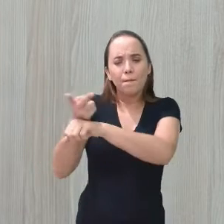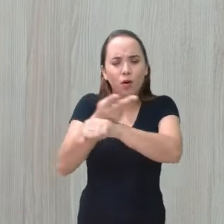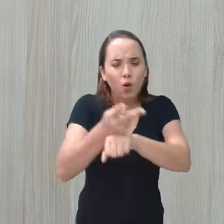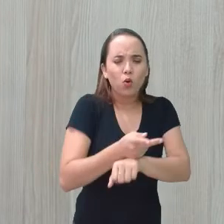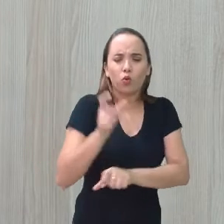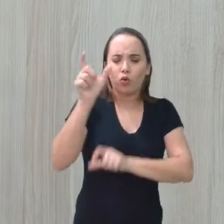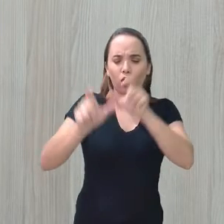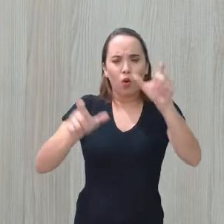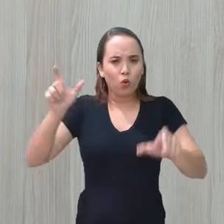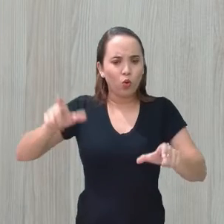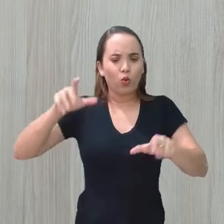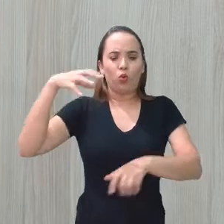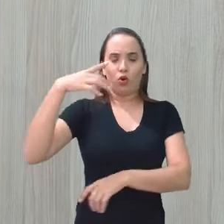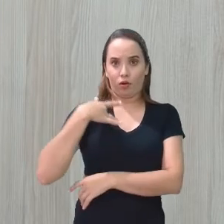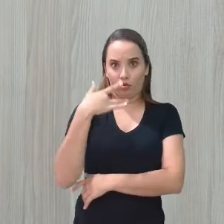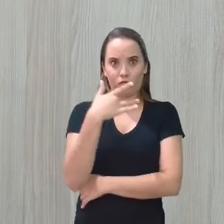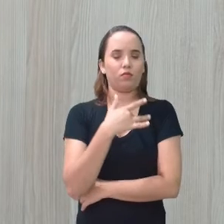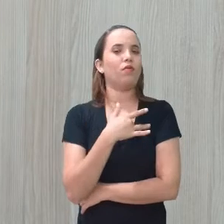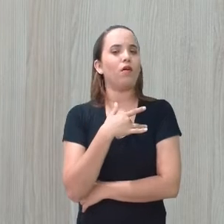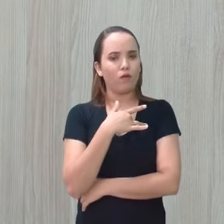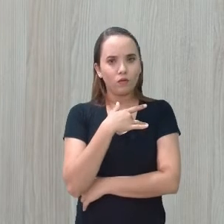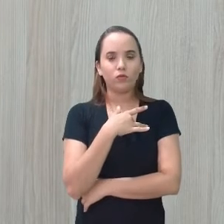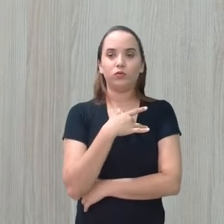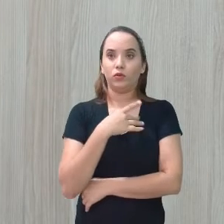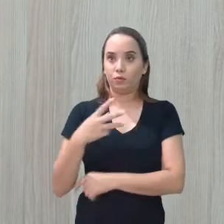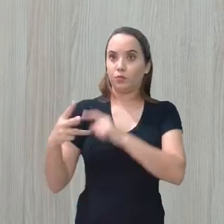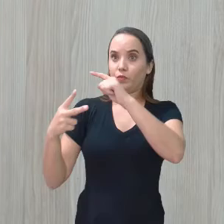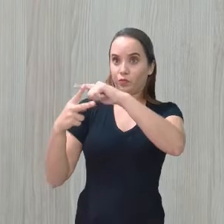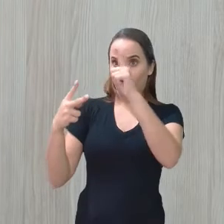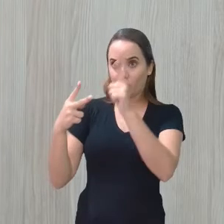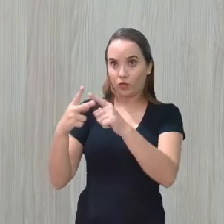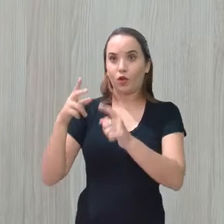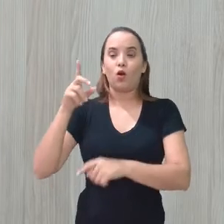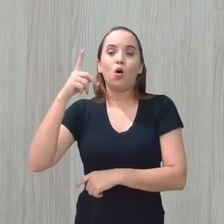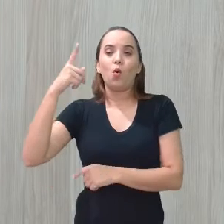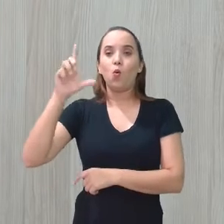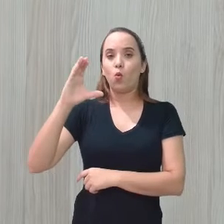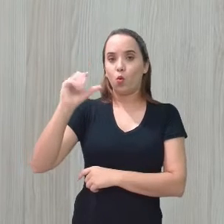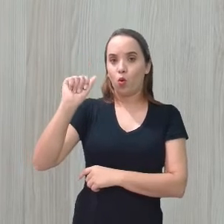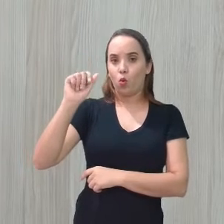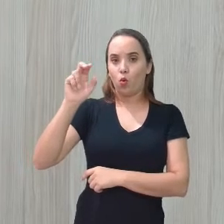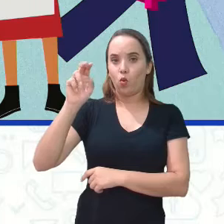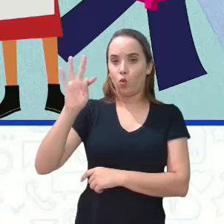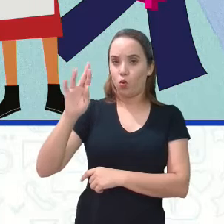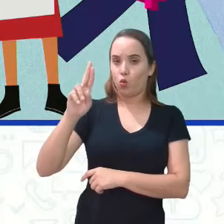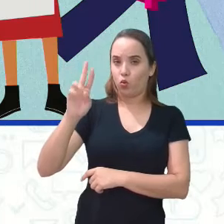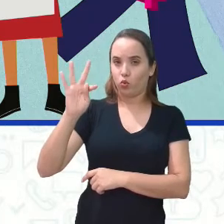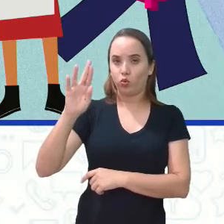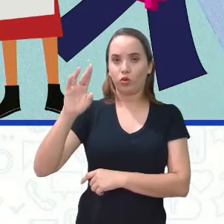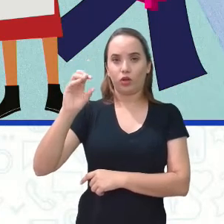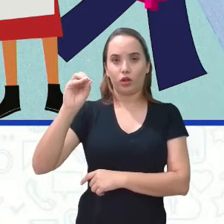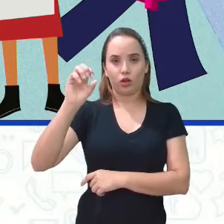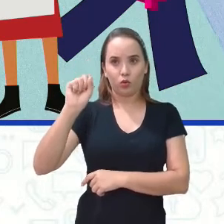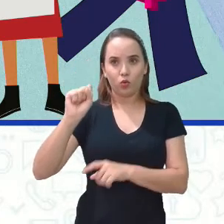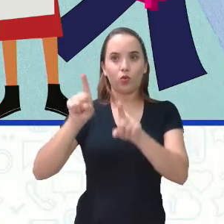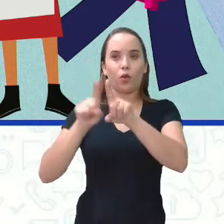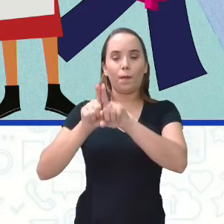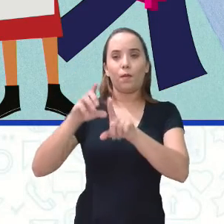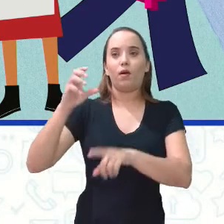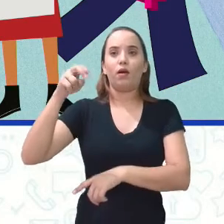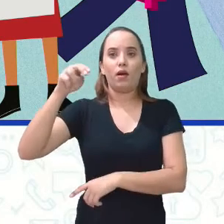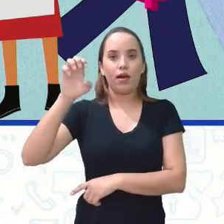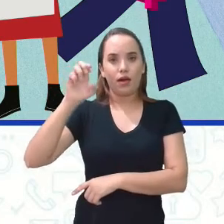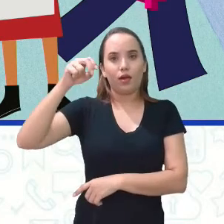são doenças, o câncer de colo do útero e endometriose só atinge as mulheres, né? Mas já o câncer de colo retal nós vemos que